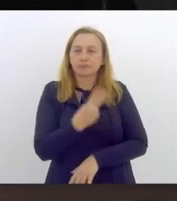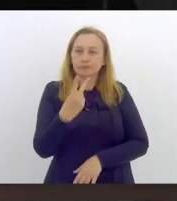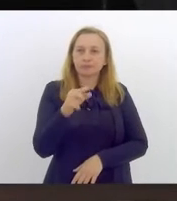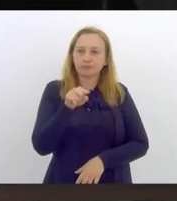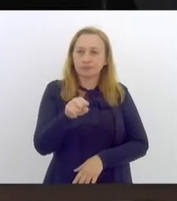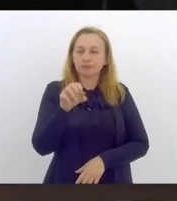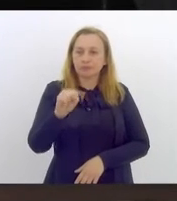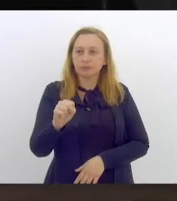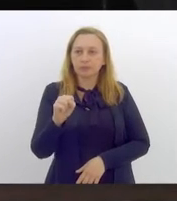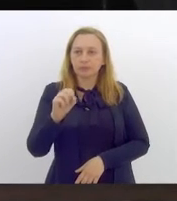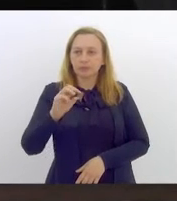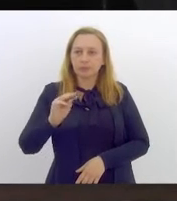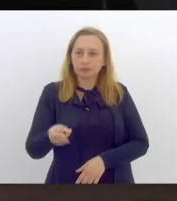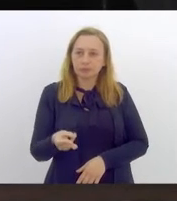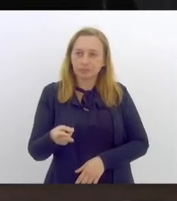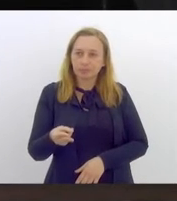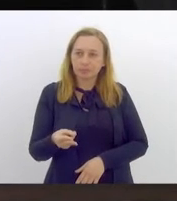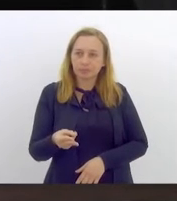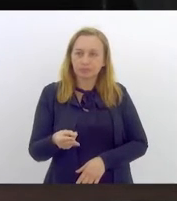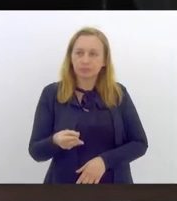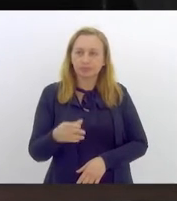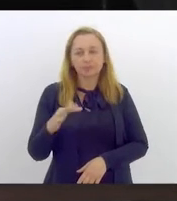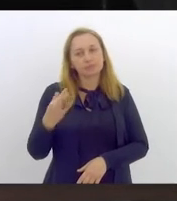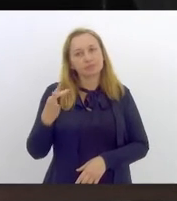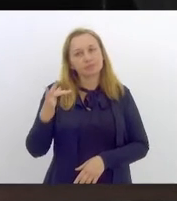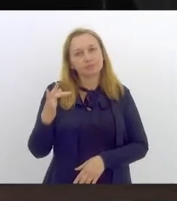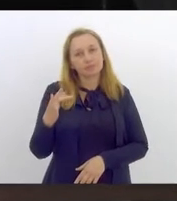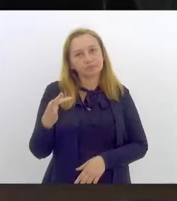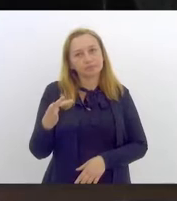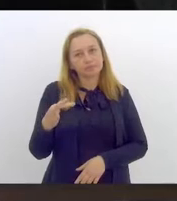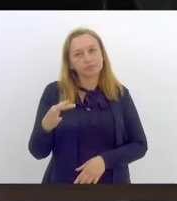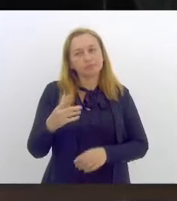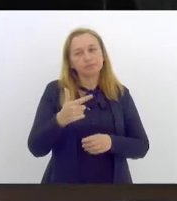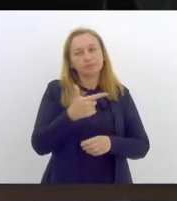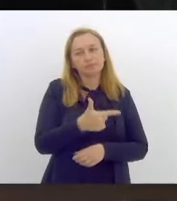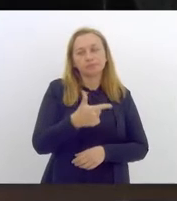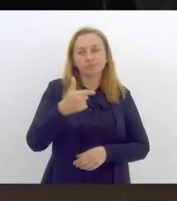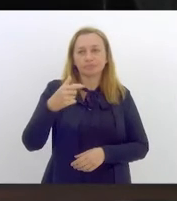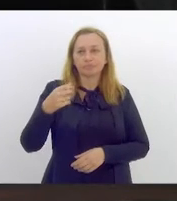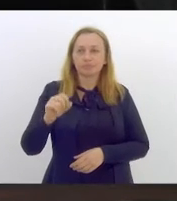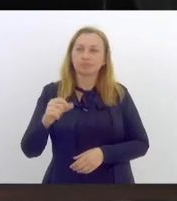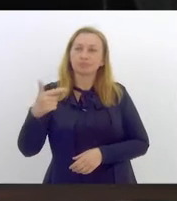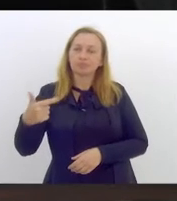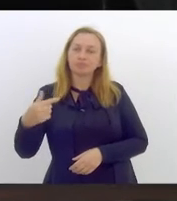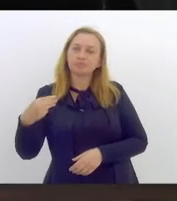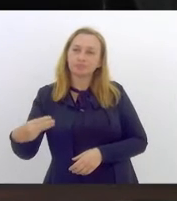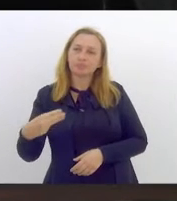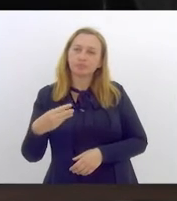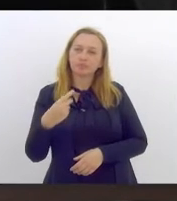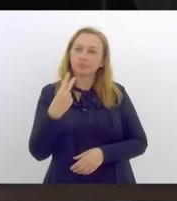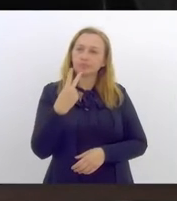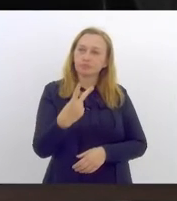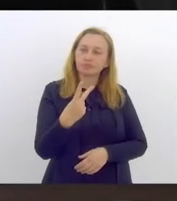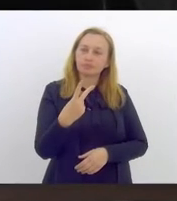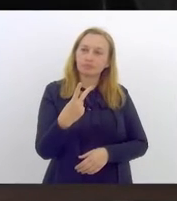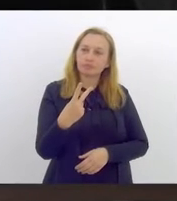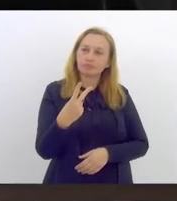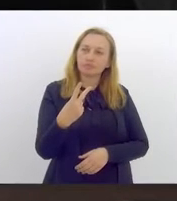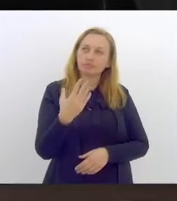2,8 bilhões e que a previsão de 2023 é apenas de